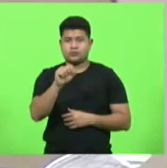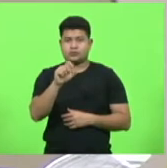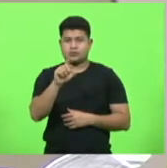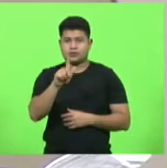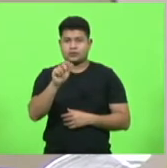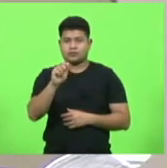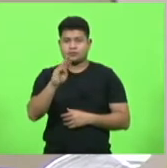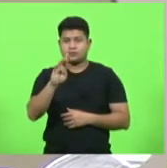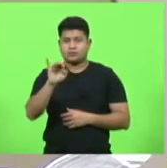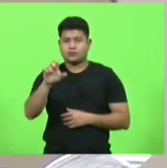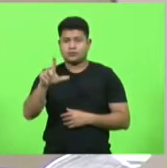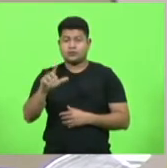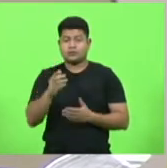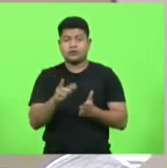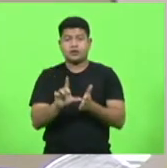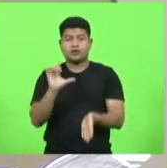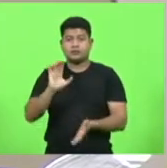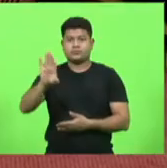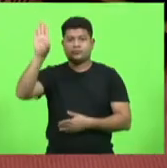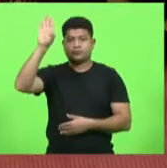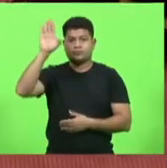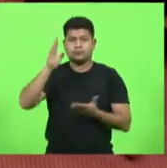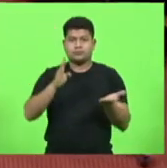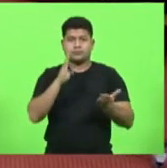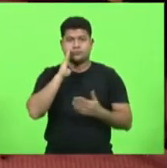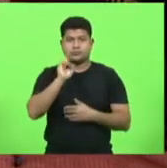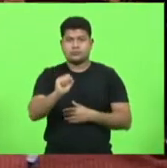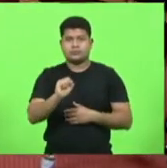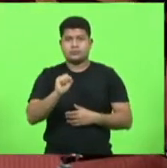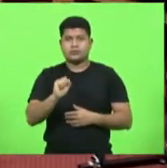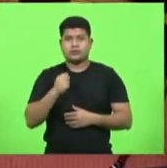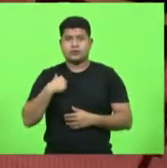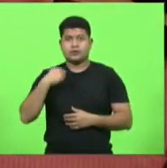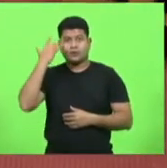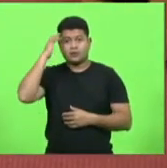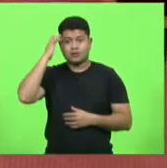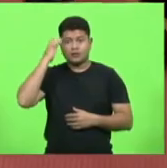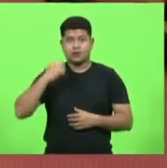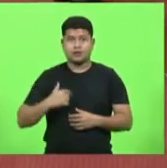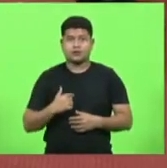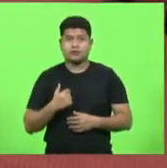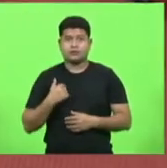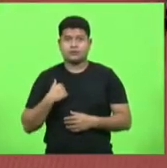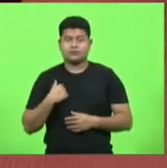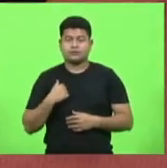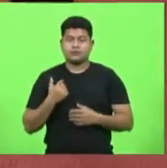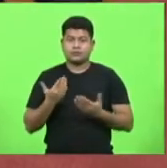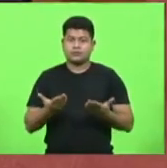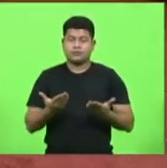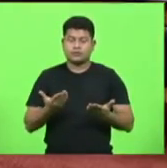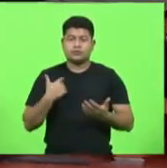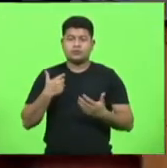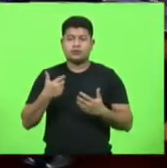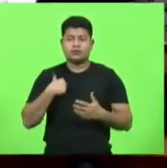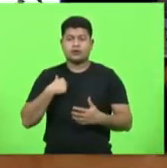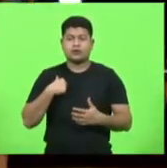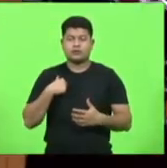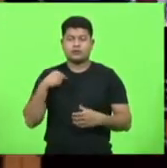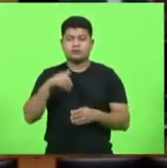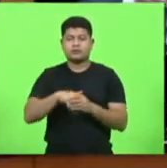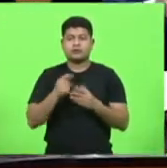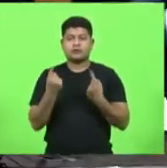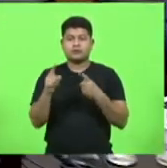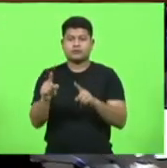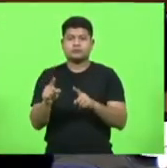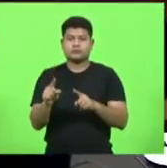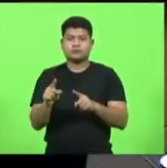deputado Bruno Souza. No projeto anterior, acho que eu fui muito discreto na minha manifestação, mas eu só queria deixar consignado, meu voto foi contrário,